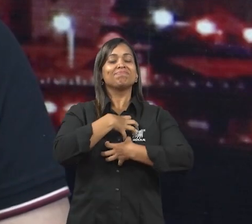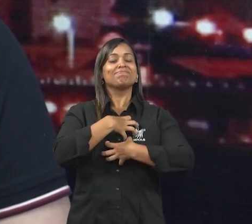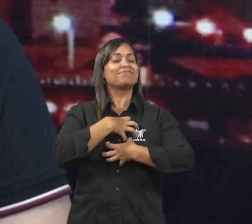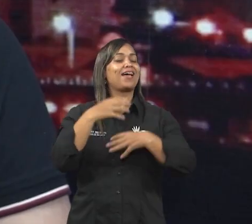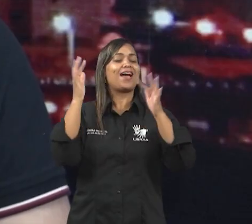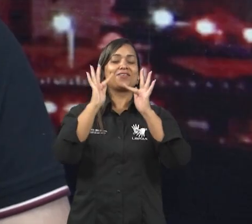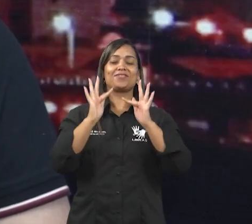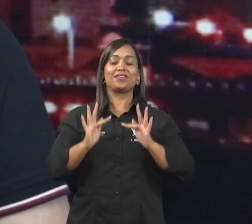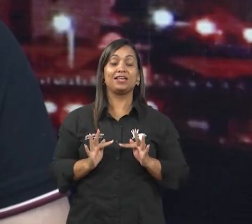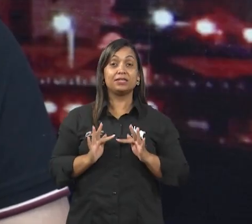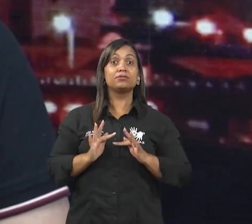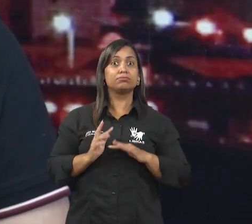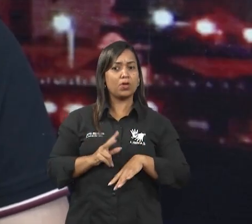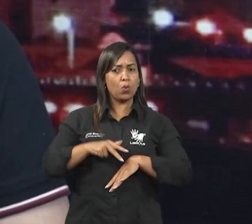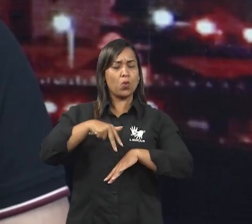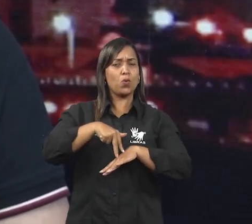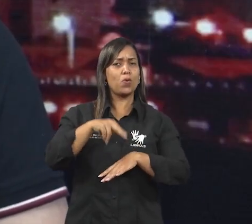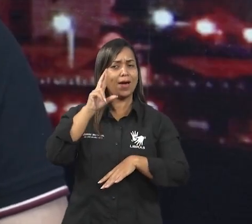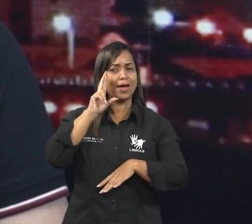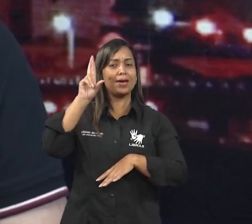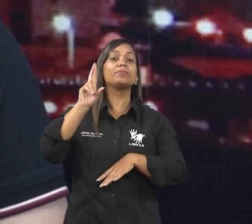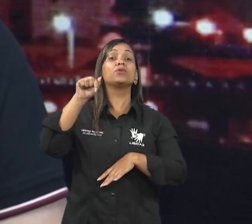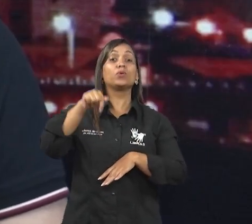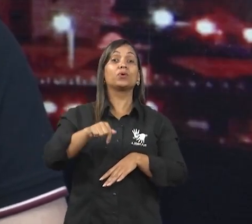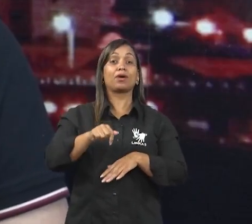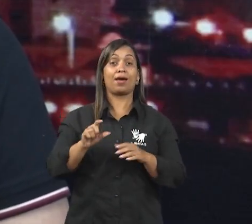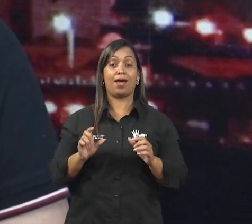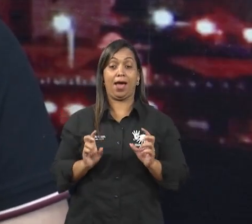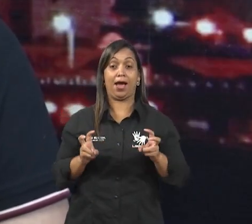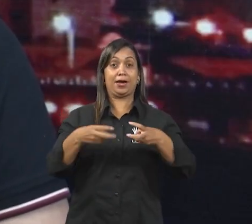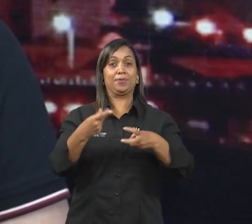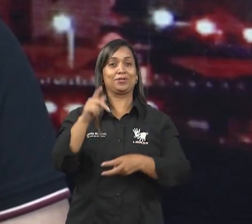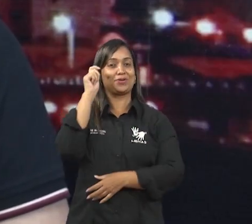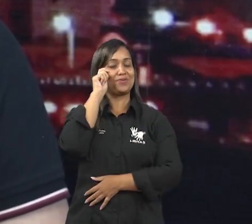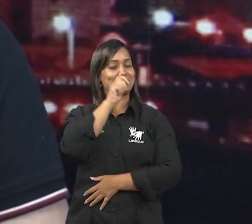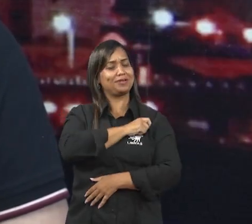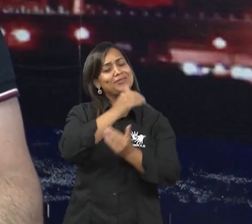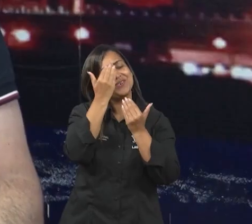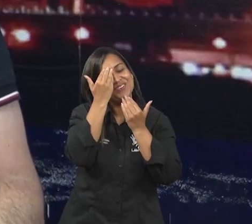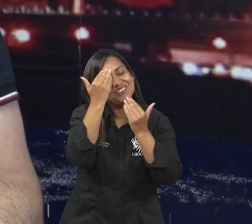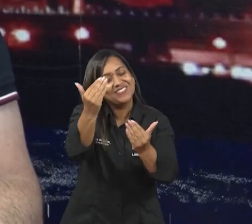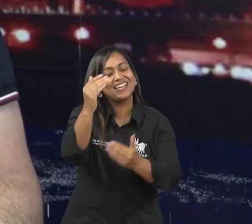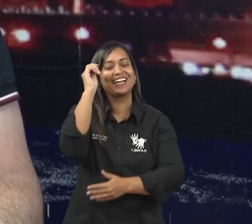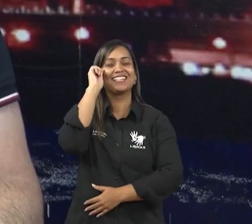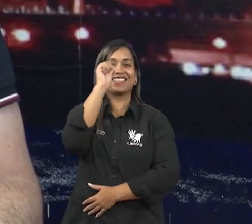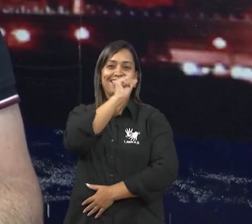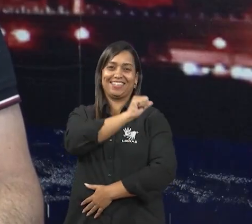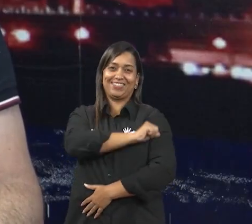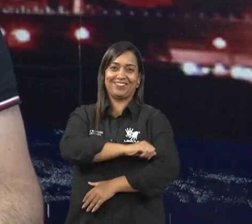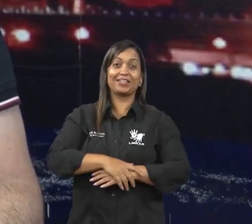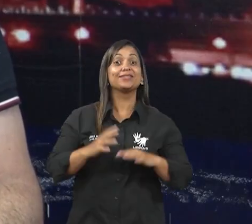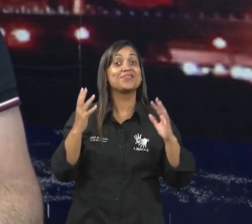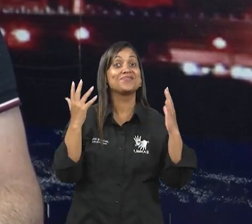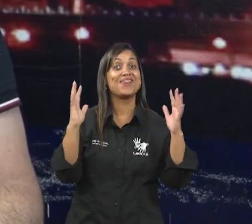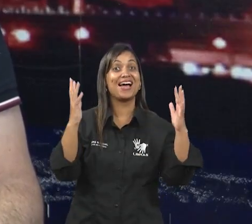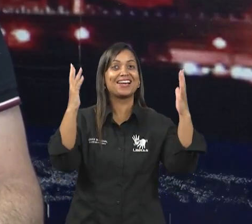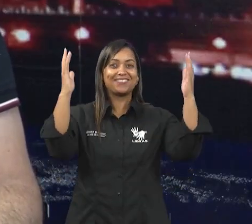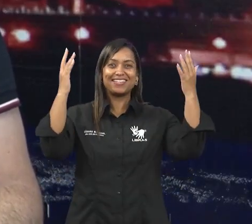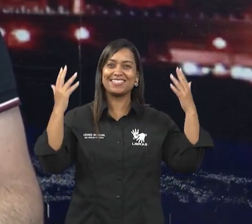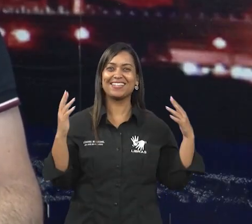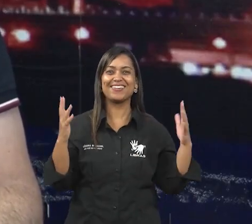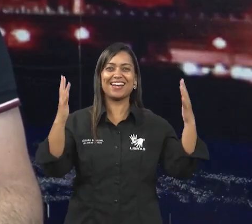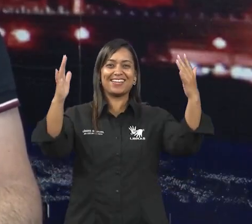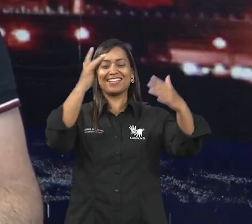do Rio Preto, me sinto honrado em estar representando o Legislativo em nossa cidade. Muito obrigado, São José do Rio